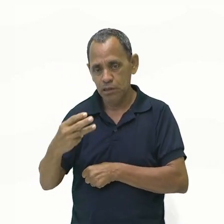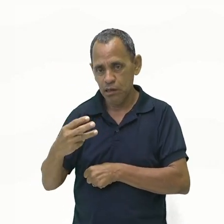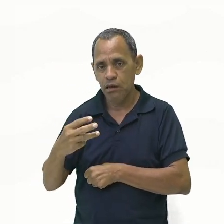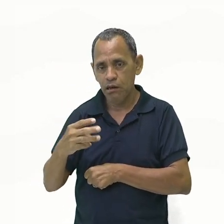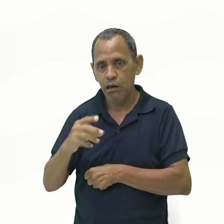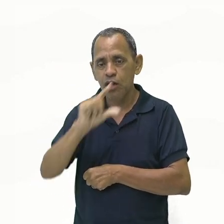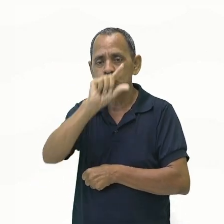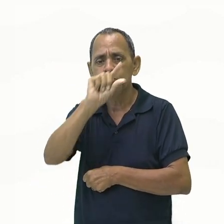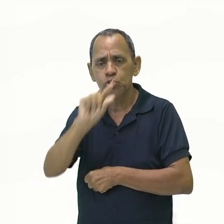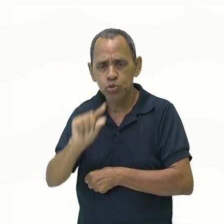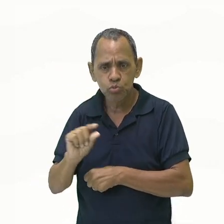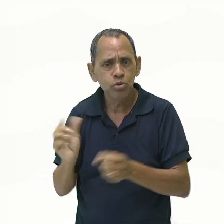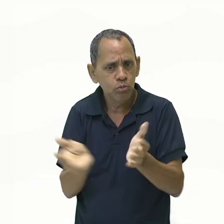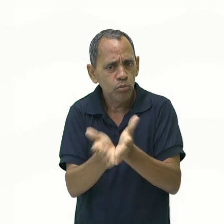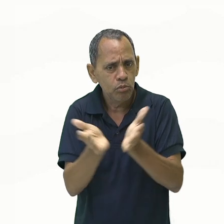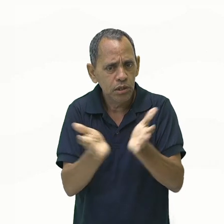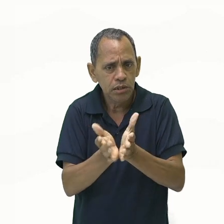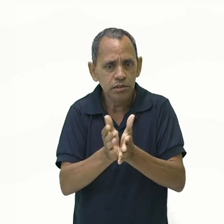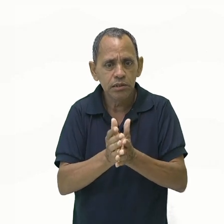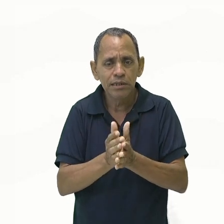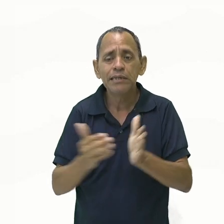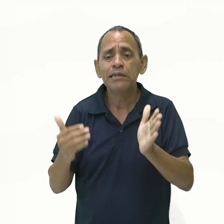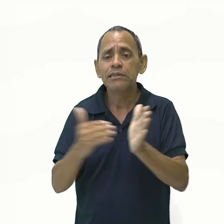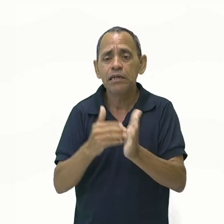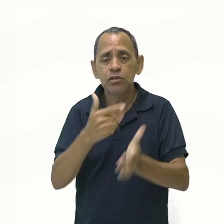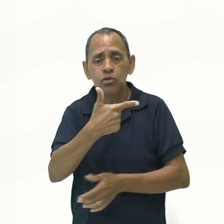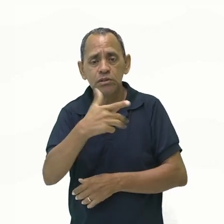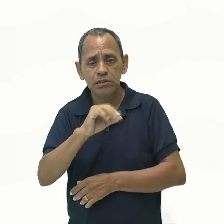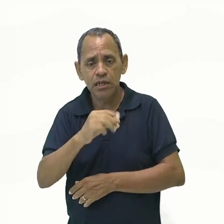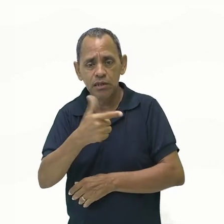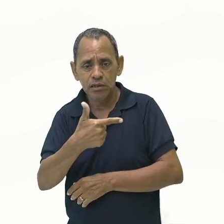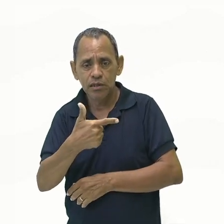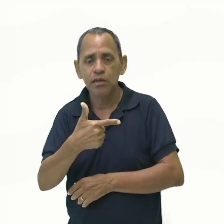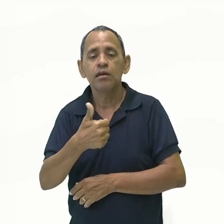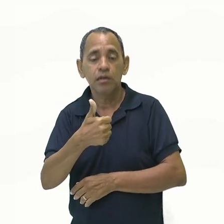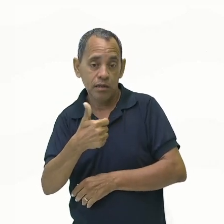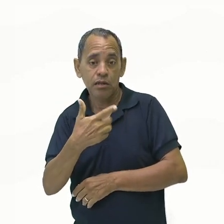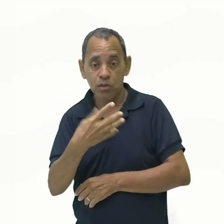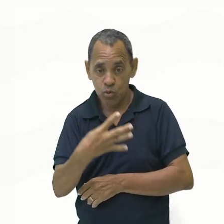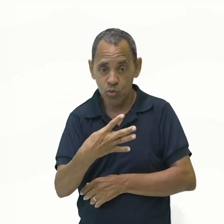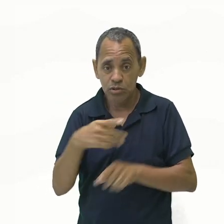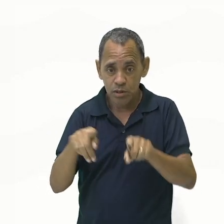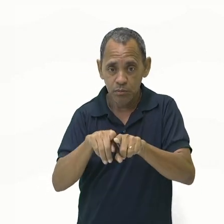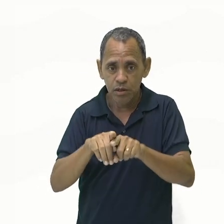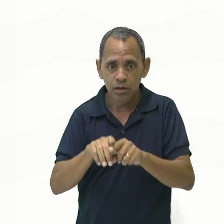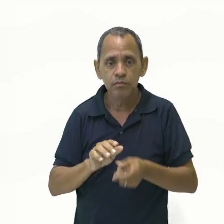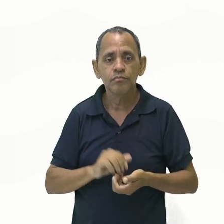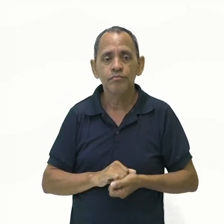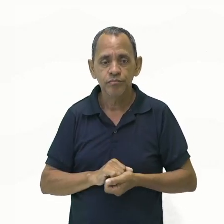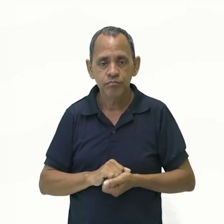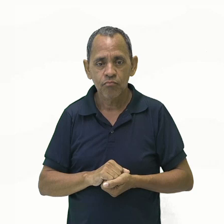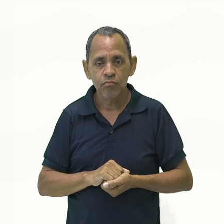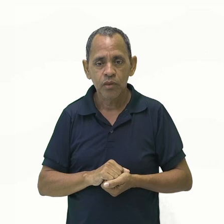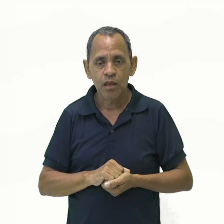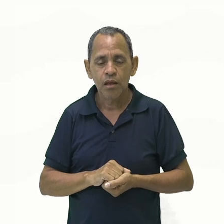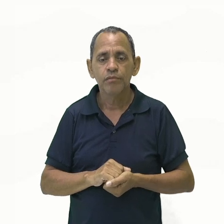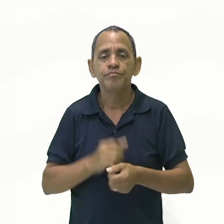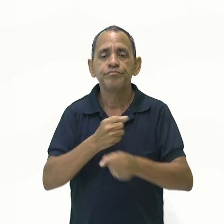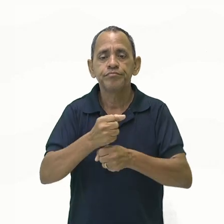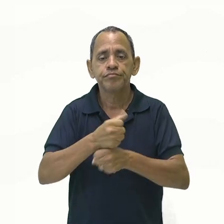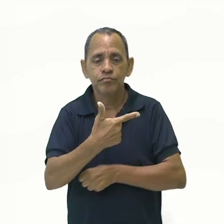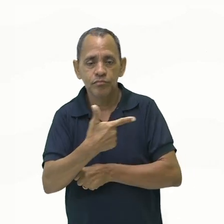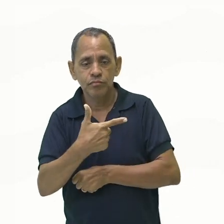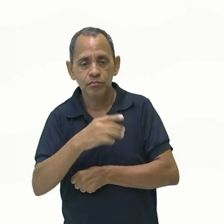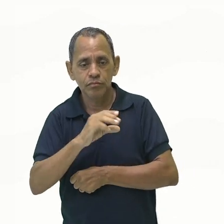menos 2014. A gente observa aqui que em 2017 a tendência foi de aumento, né? Tá em torno de